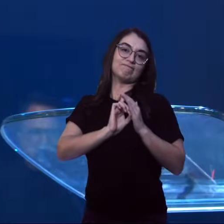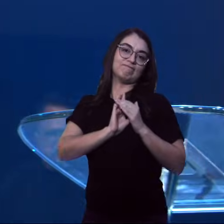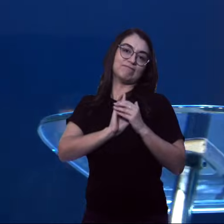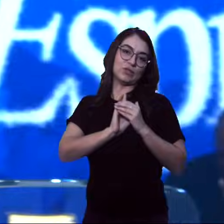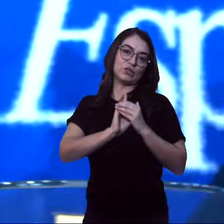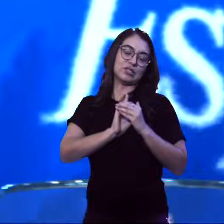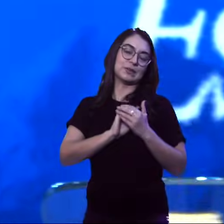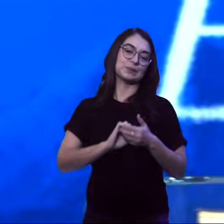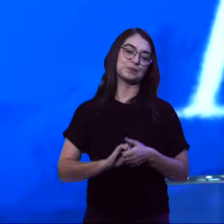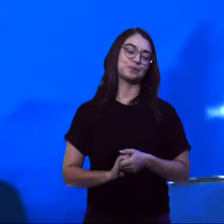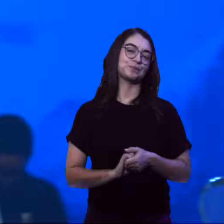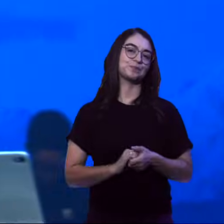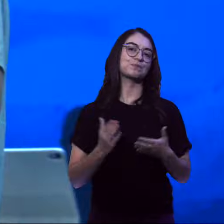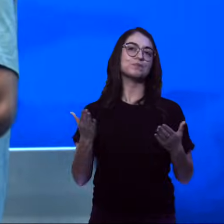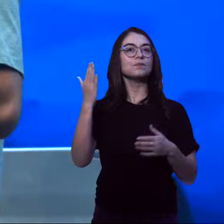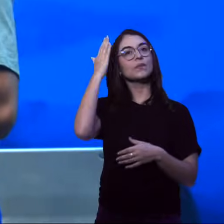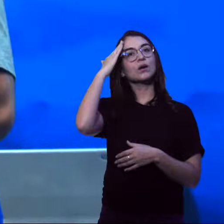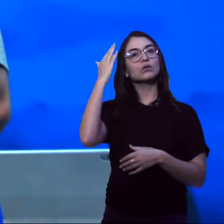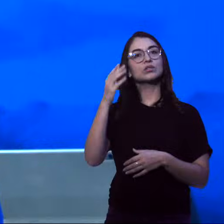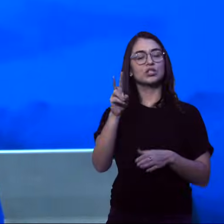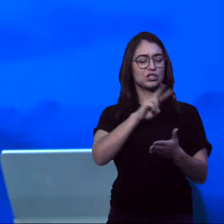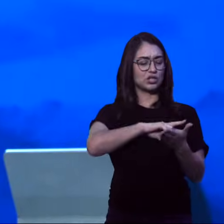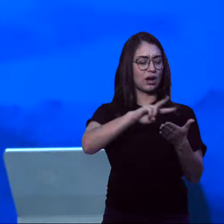Sabe, quando você lê o Antigo Testamento,